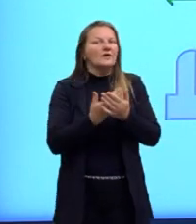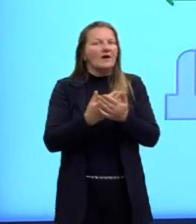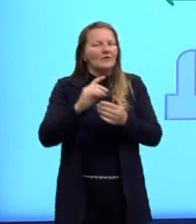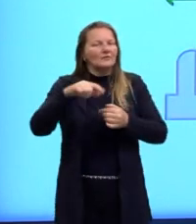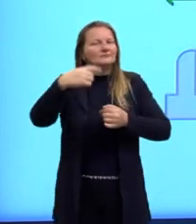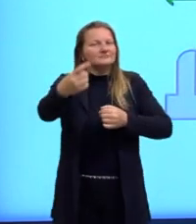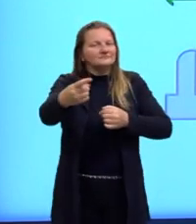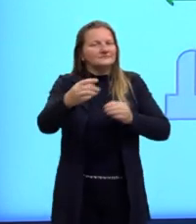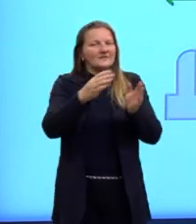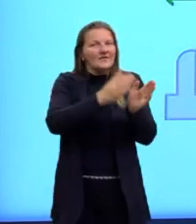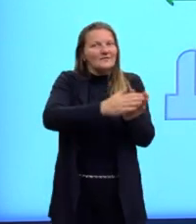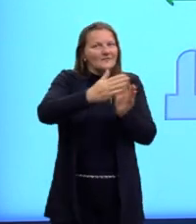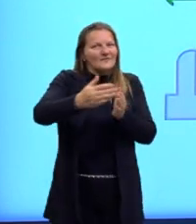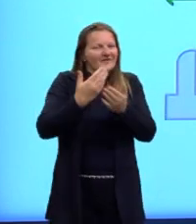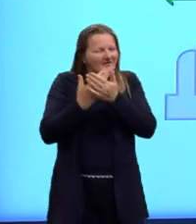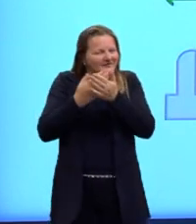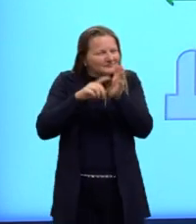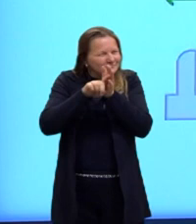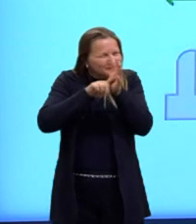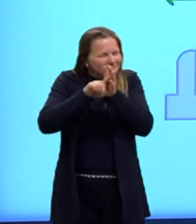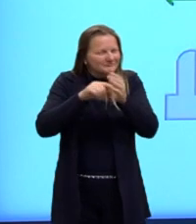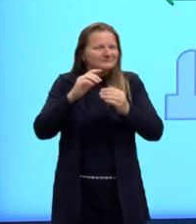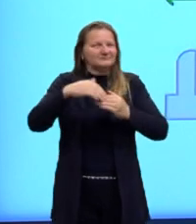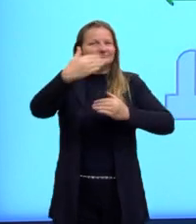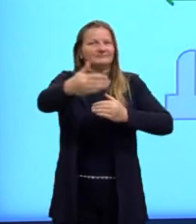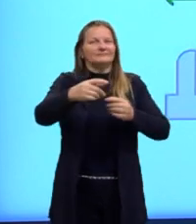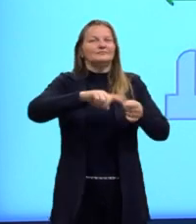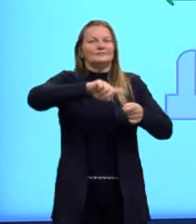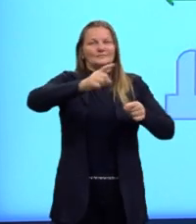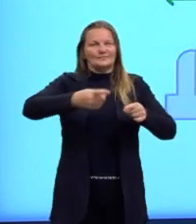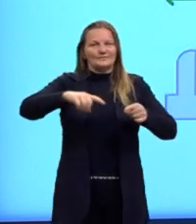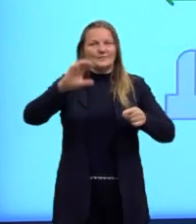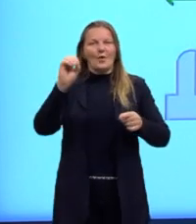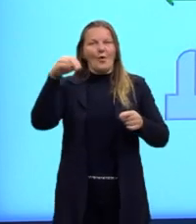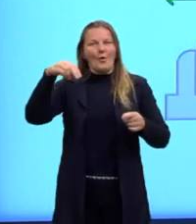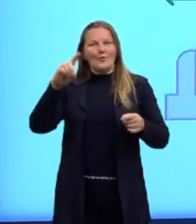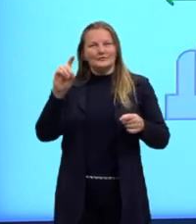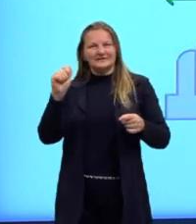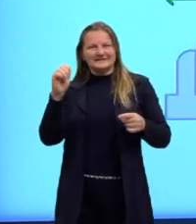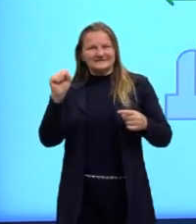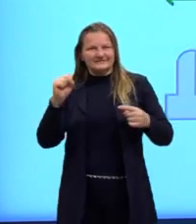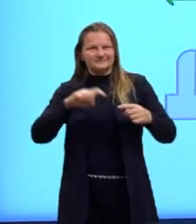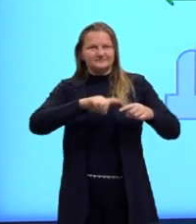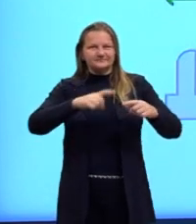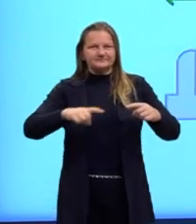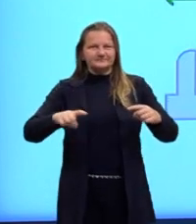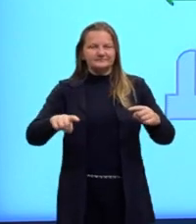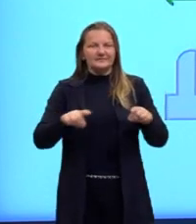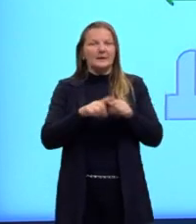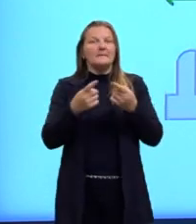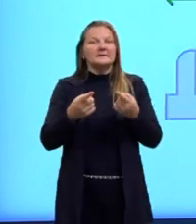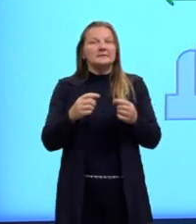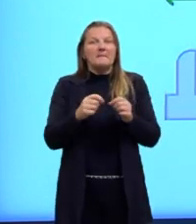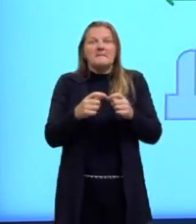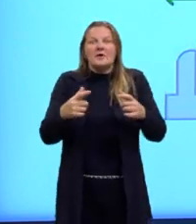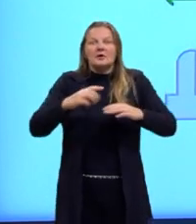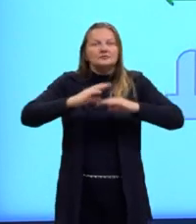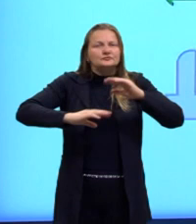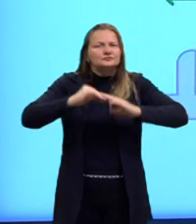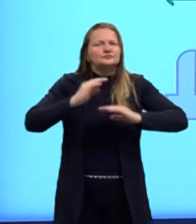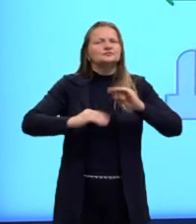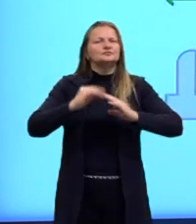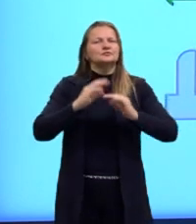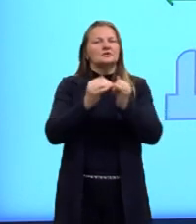próxima etapa, na nossa próxima aula a gente já começa a falar sobre ondas, tá? Mas então, uma das maiores aplicações